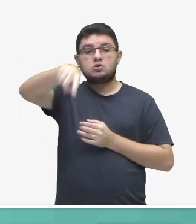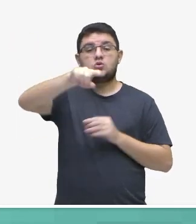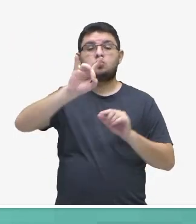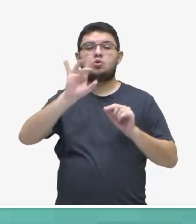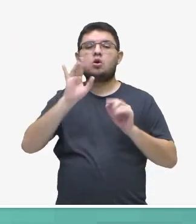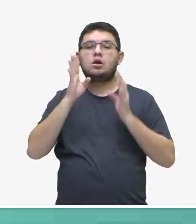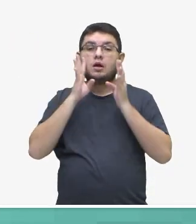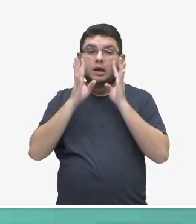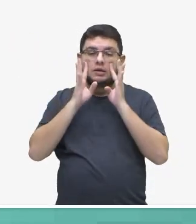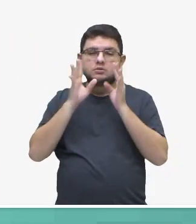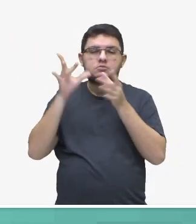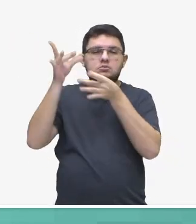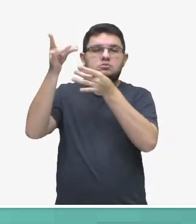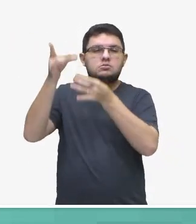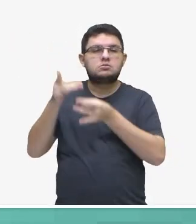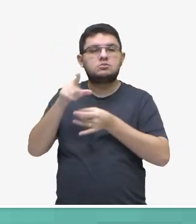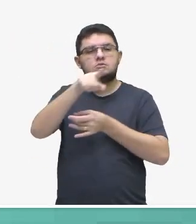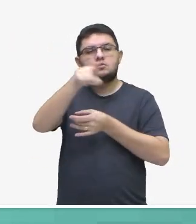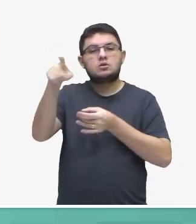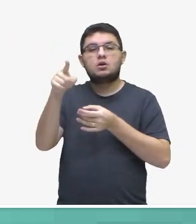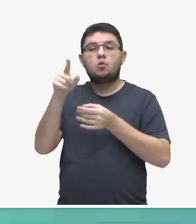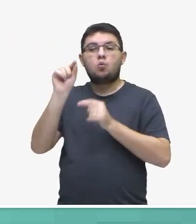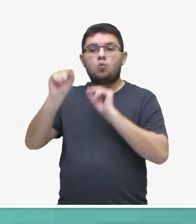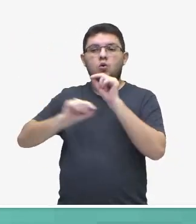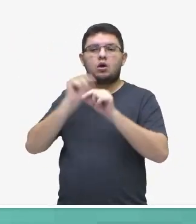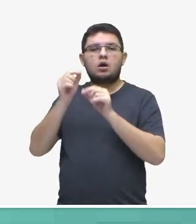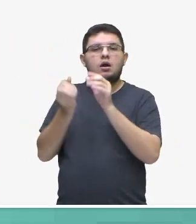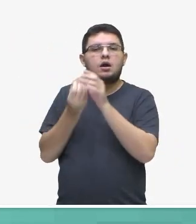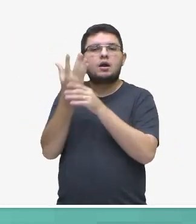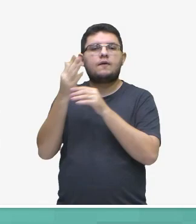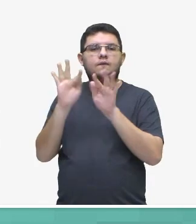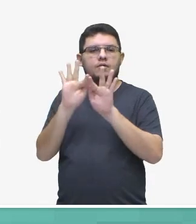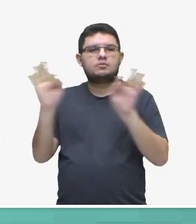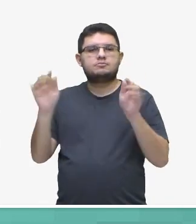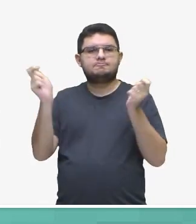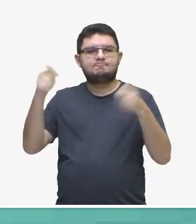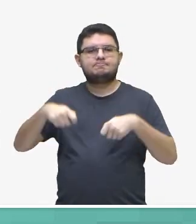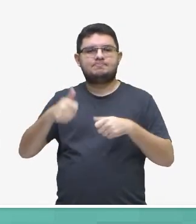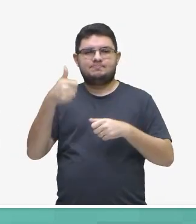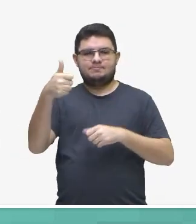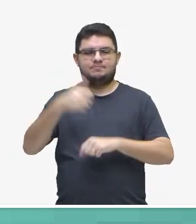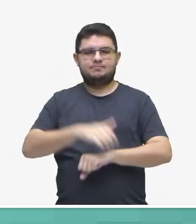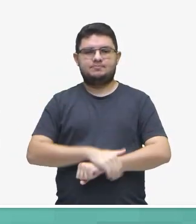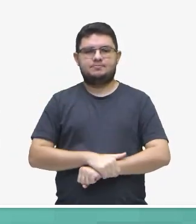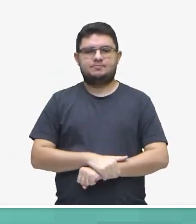bem atenção nesses detalhes que você vai conseguir montá-las, tá certo?